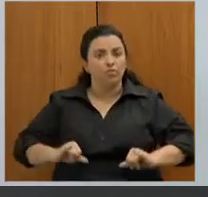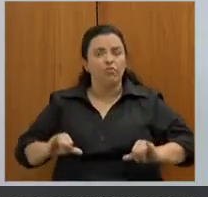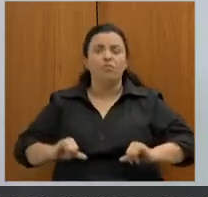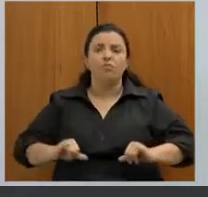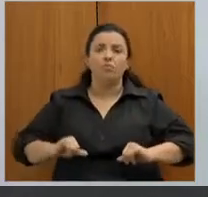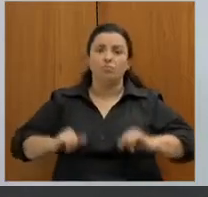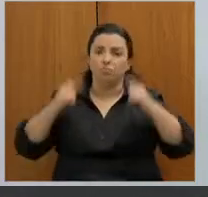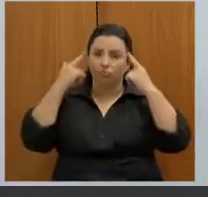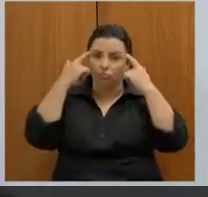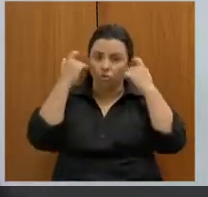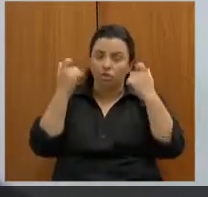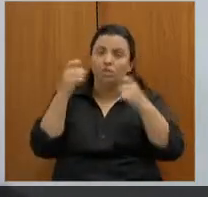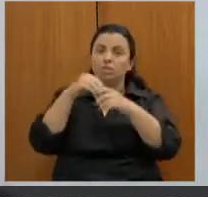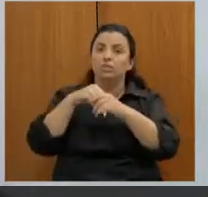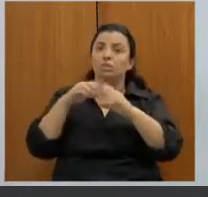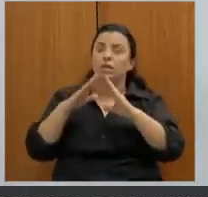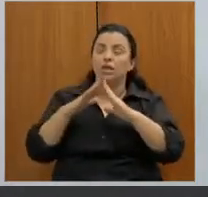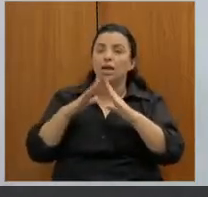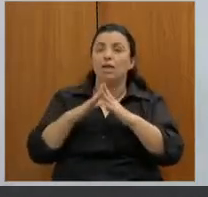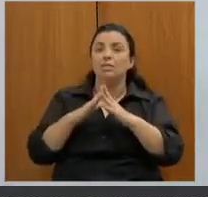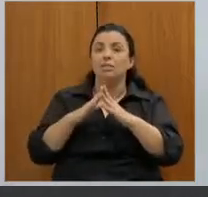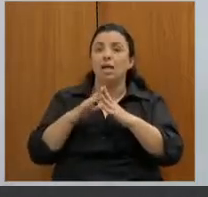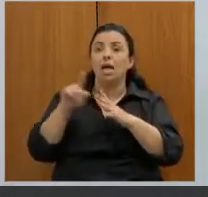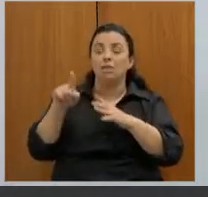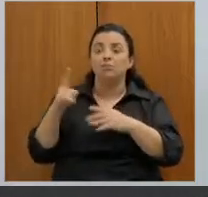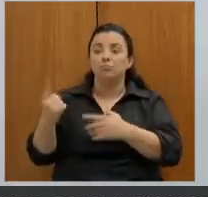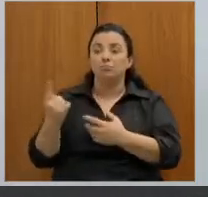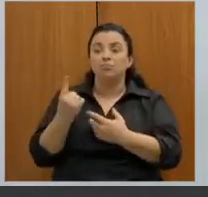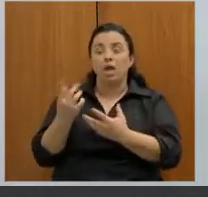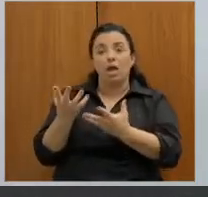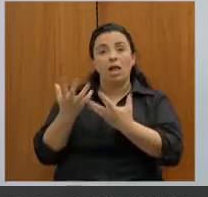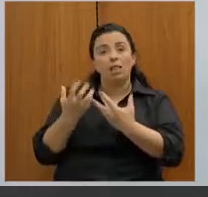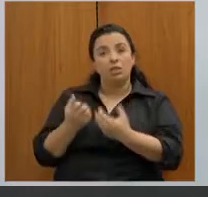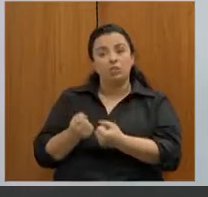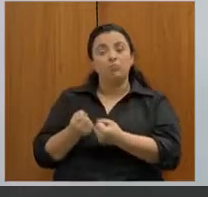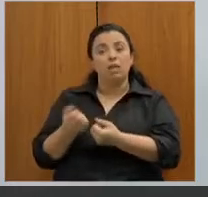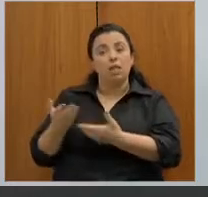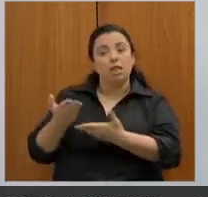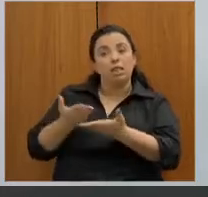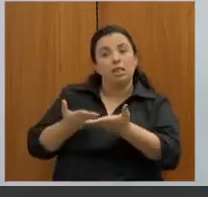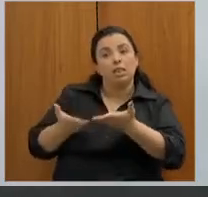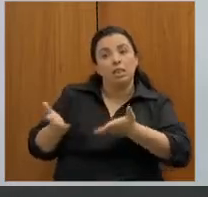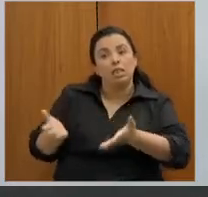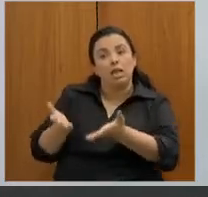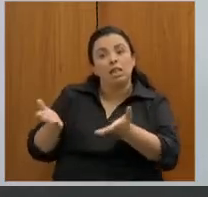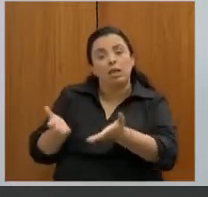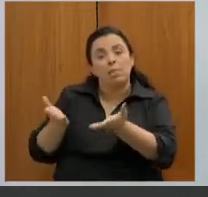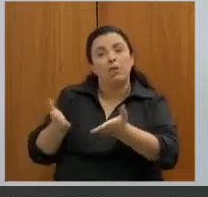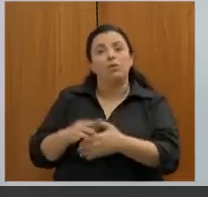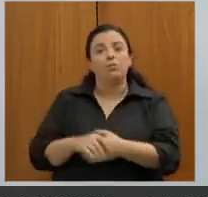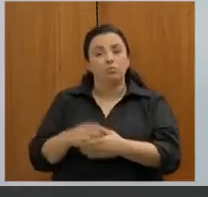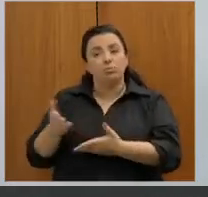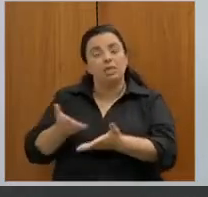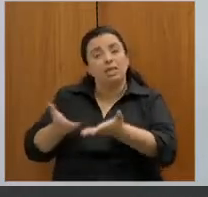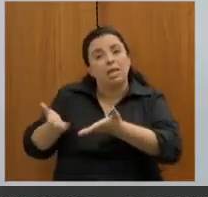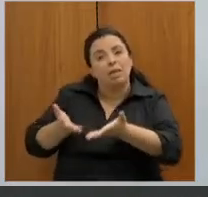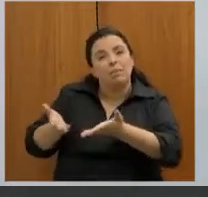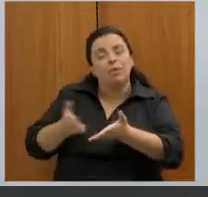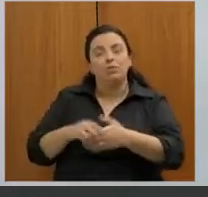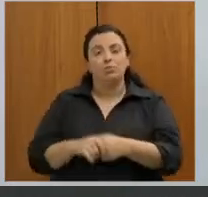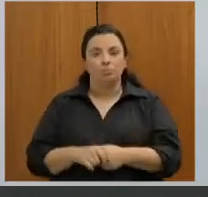direitos são atendidas é algo importante né que fica como sugestão